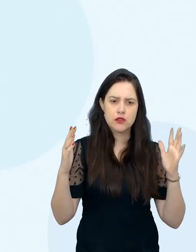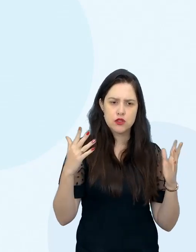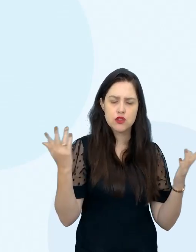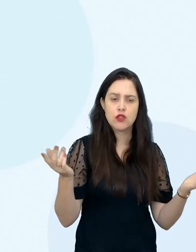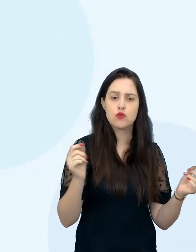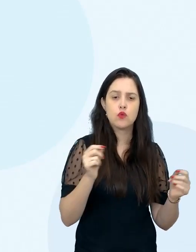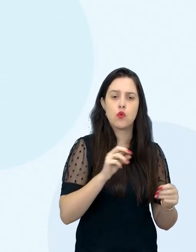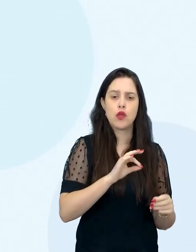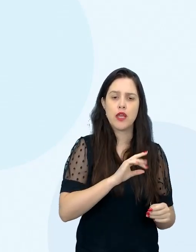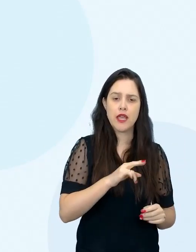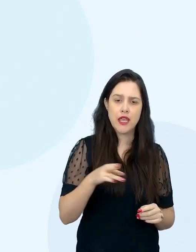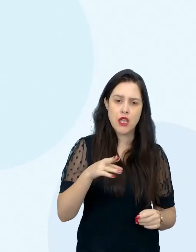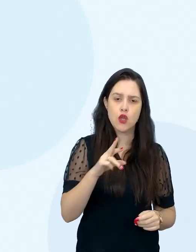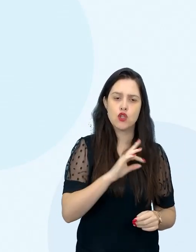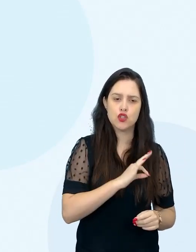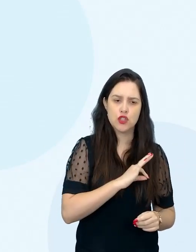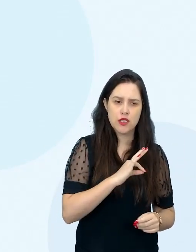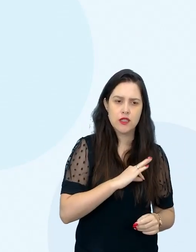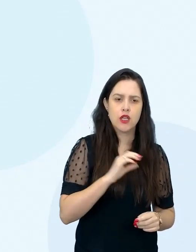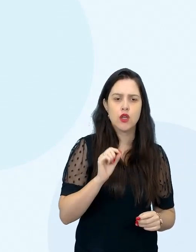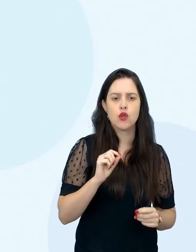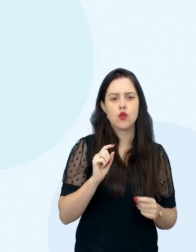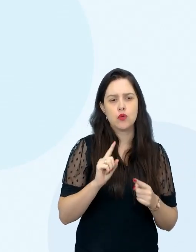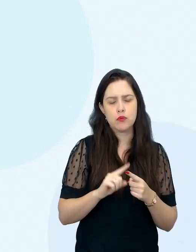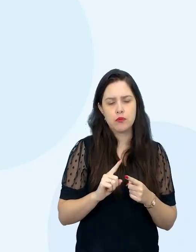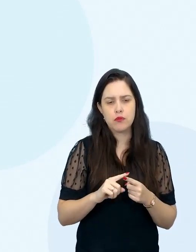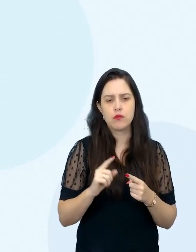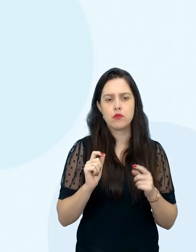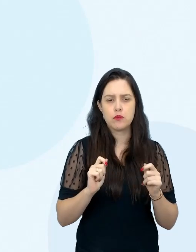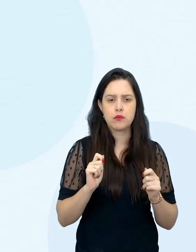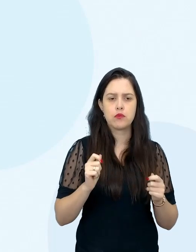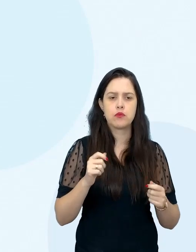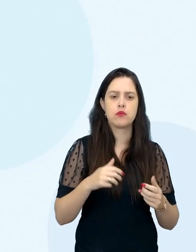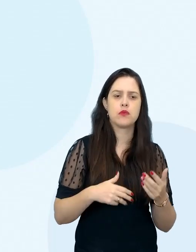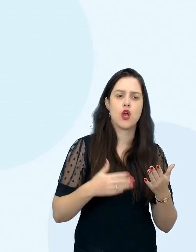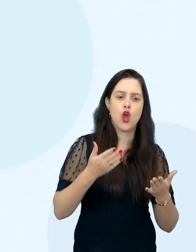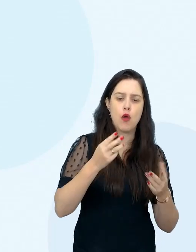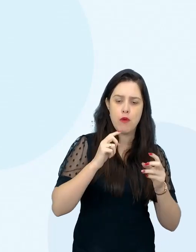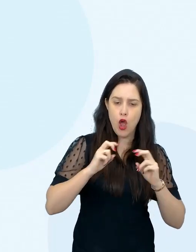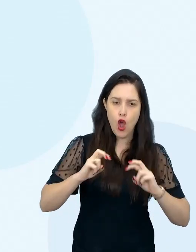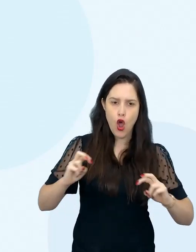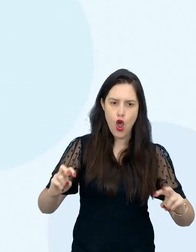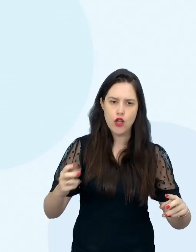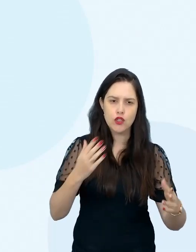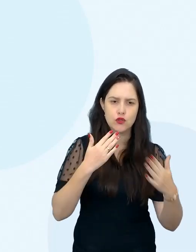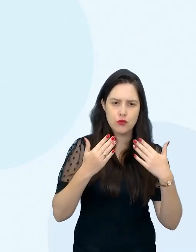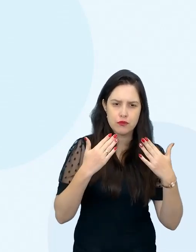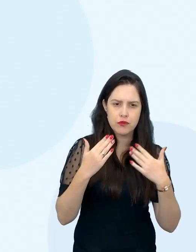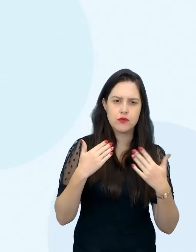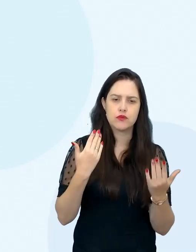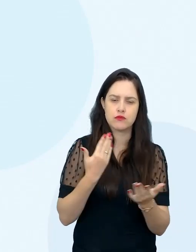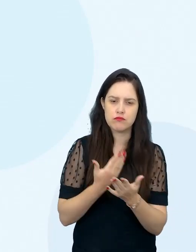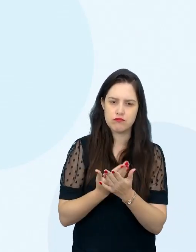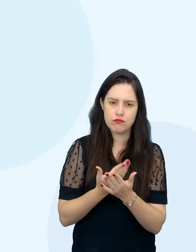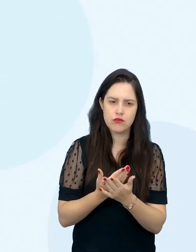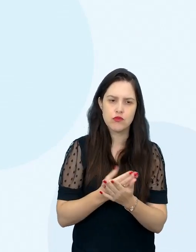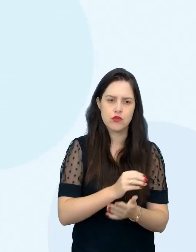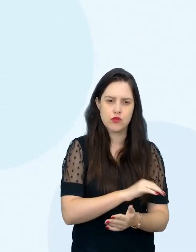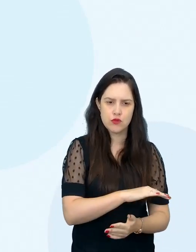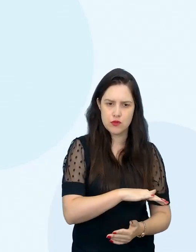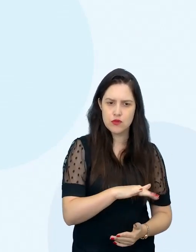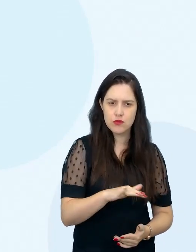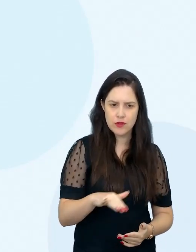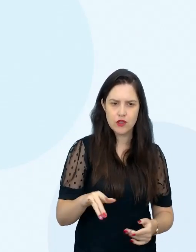rio Tietê? Aqui a gente tem algumas sugestões também. A gente pode trabalhar com roda de conversa com os estudantes, conversando aí sobre o rio